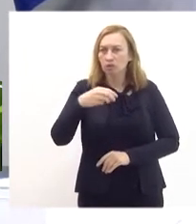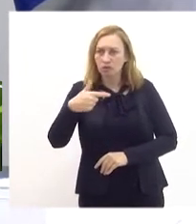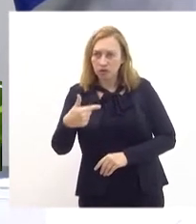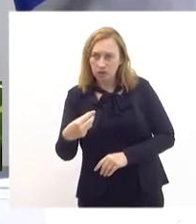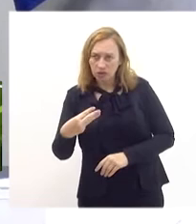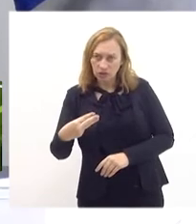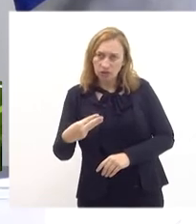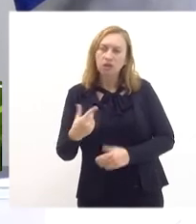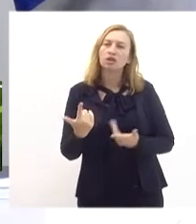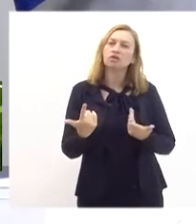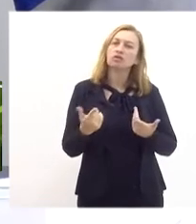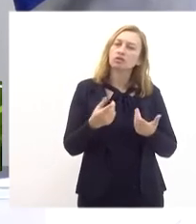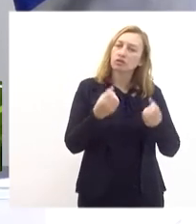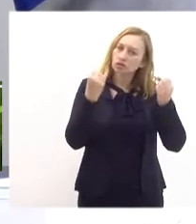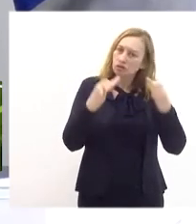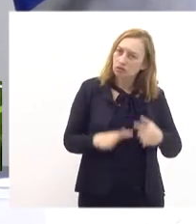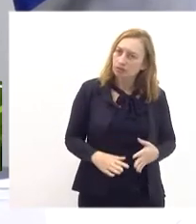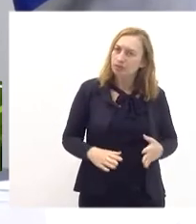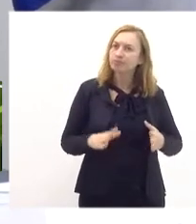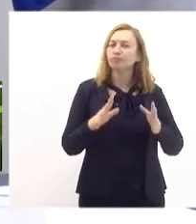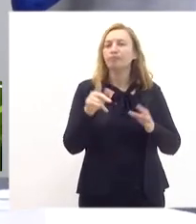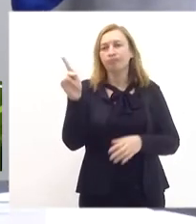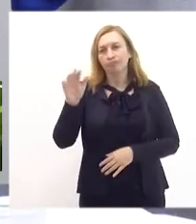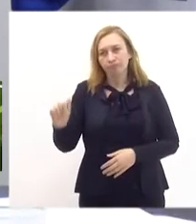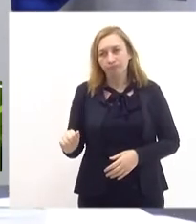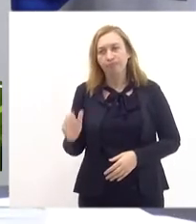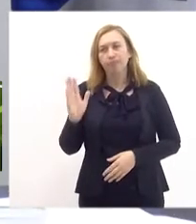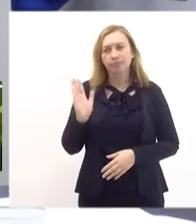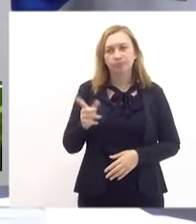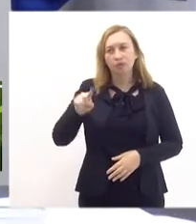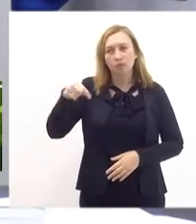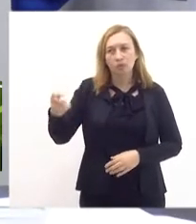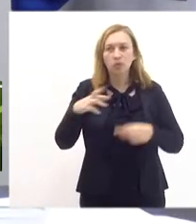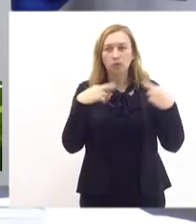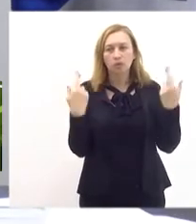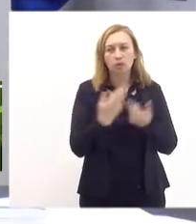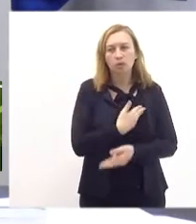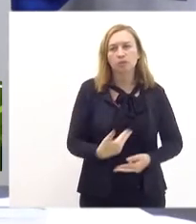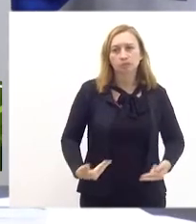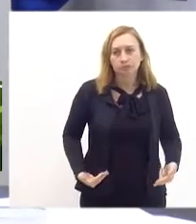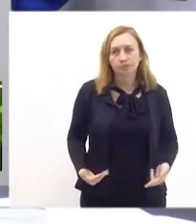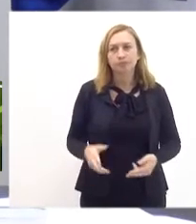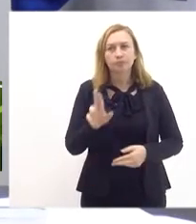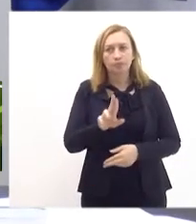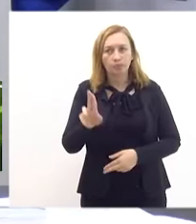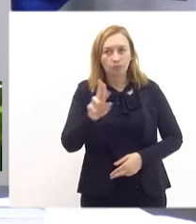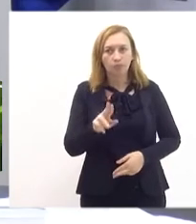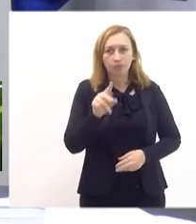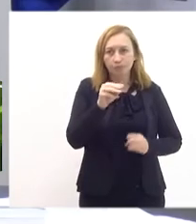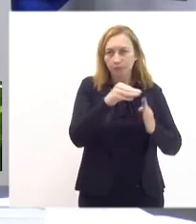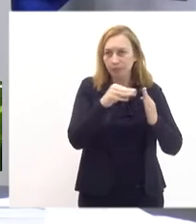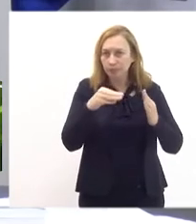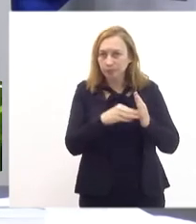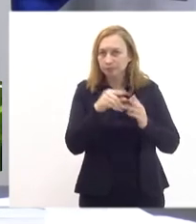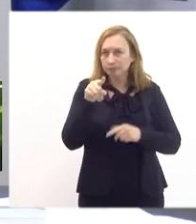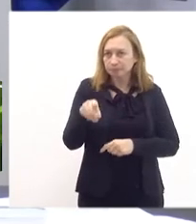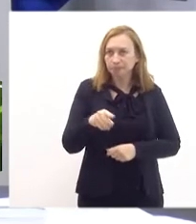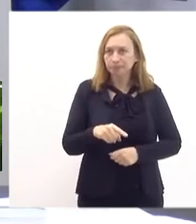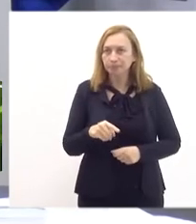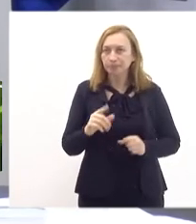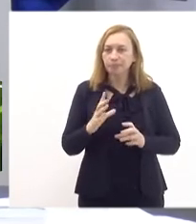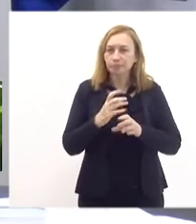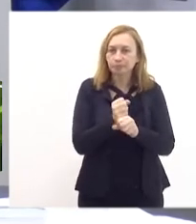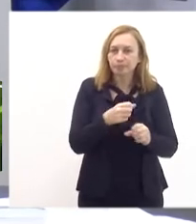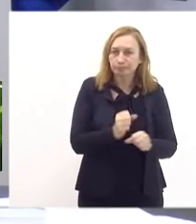dada essa explicação, e a Fazenda já esteve aqui em outra audiência pública sobre outro tema e, usando essa metodologia,